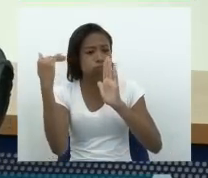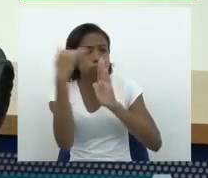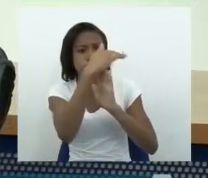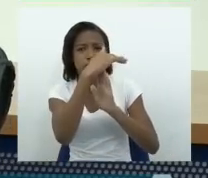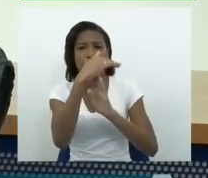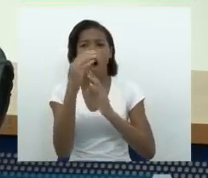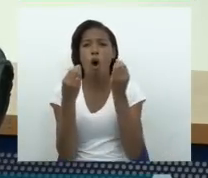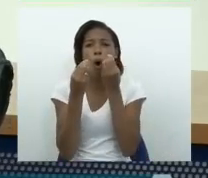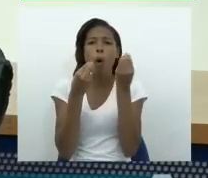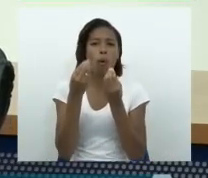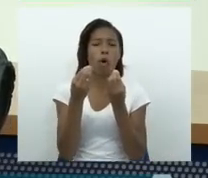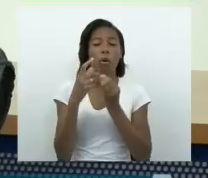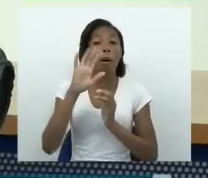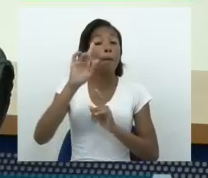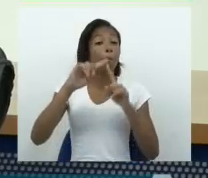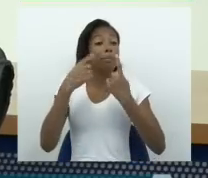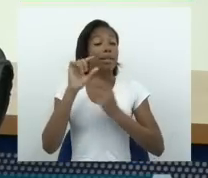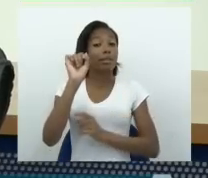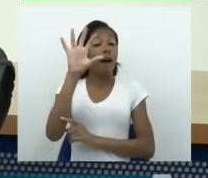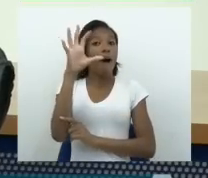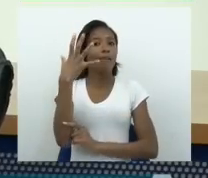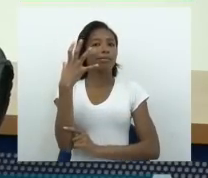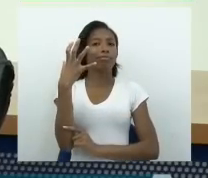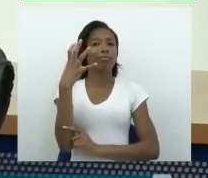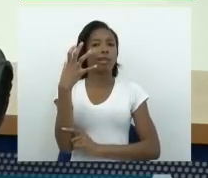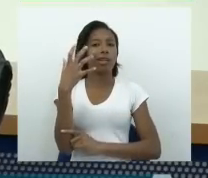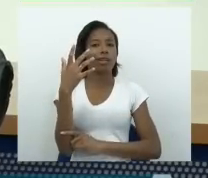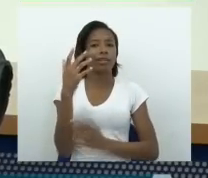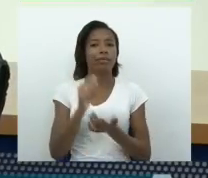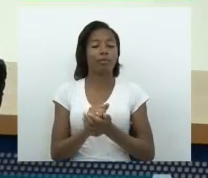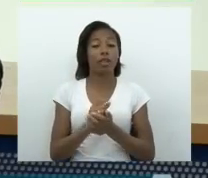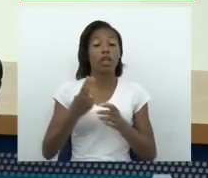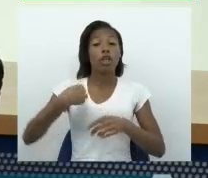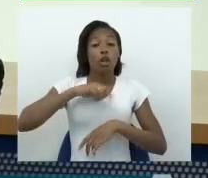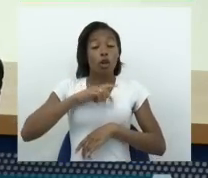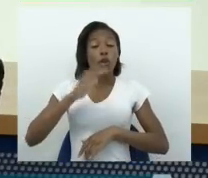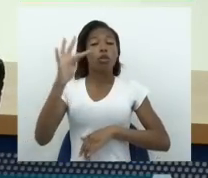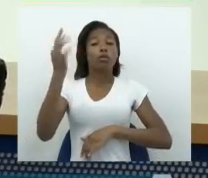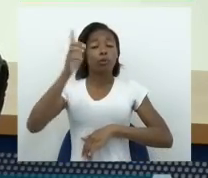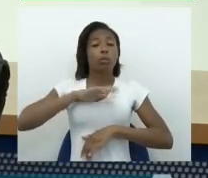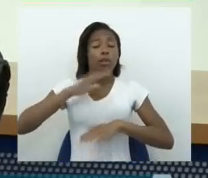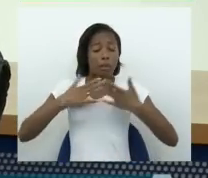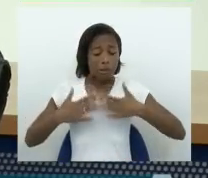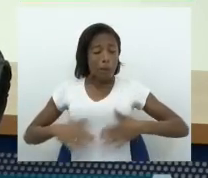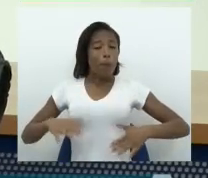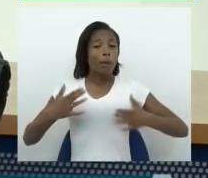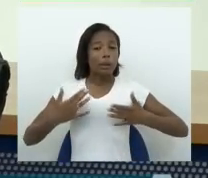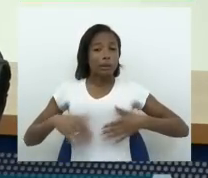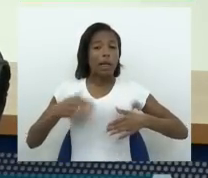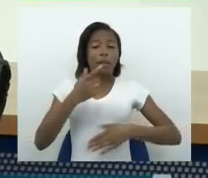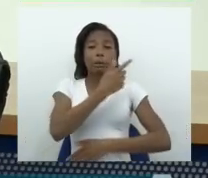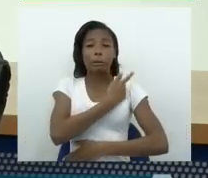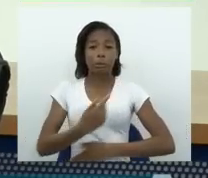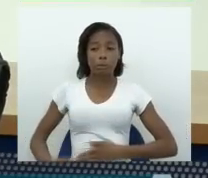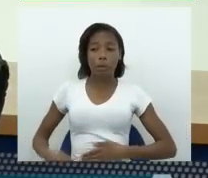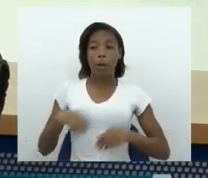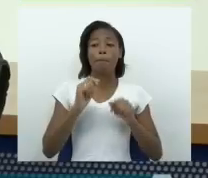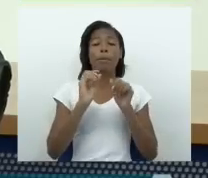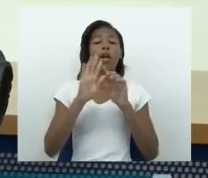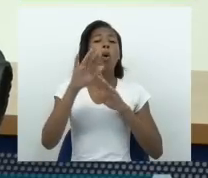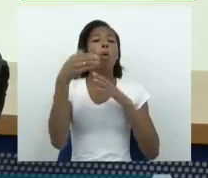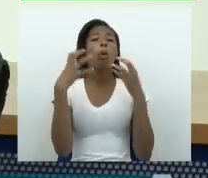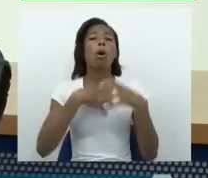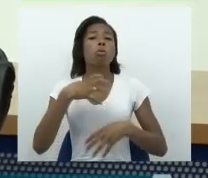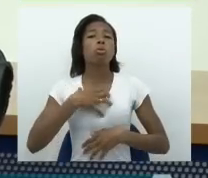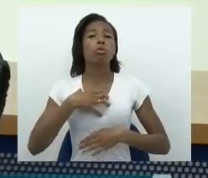E para que isso ocorra e que temos um pouco mais de tranquilidade de poder governar, teremos que enxugar essa máquina. De que forma?